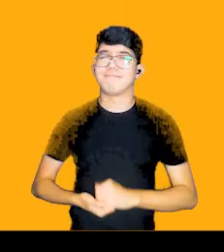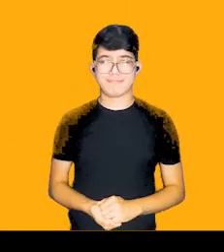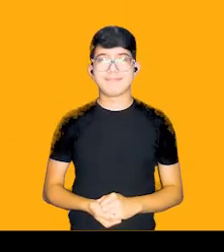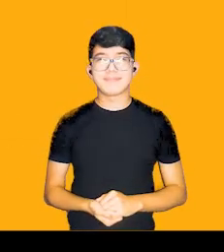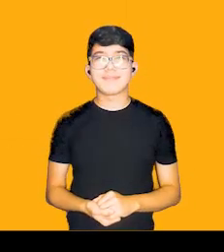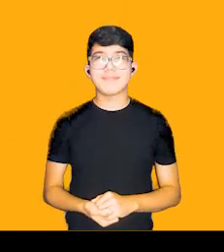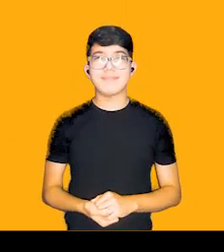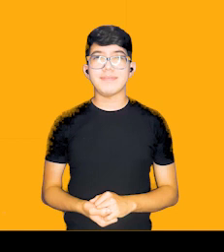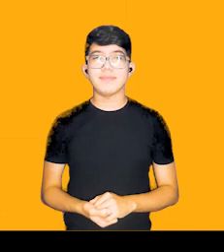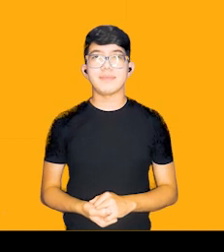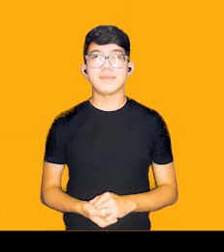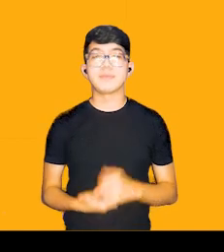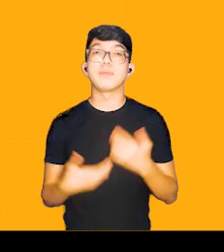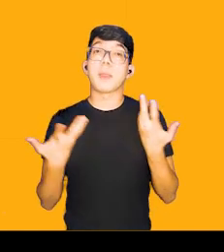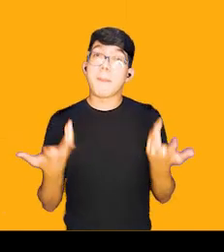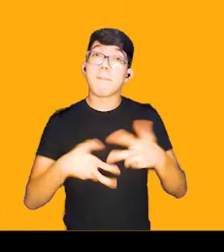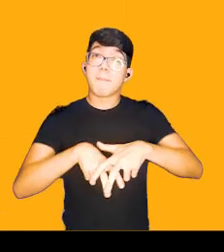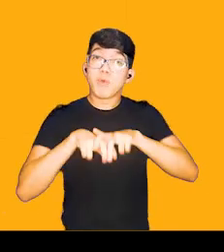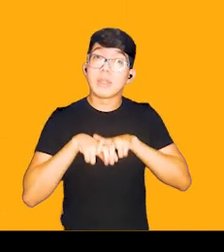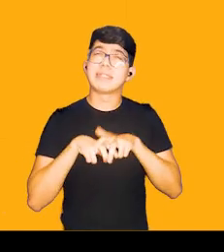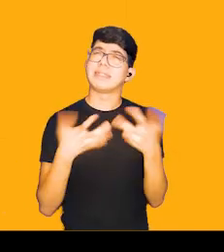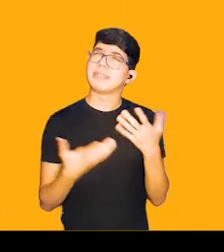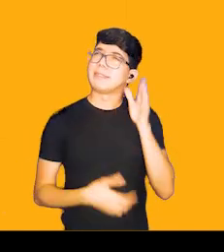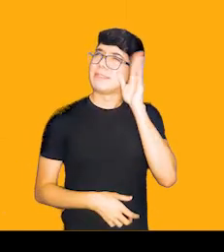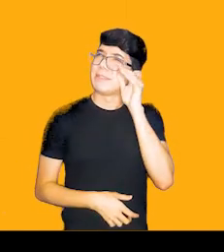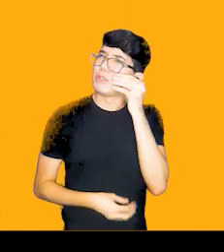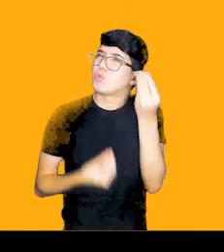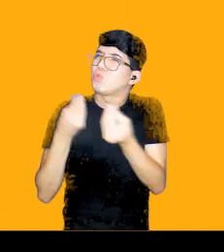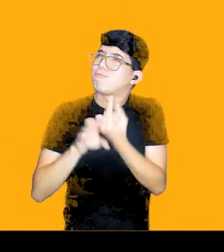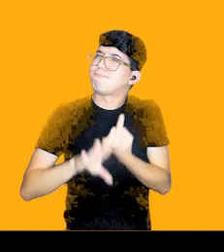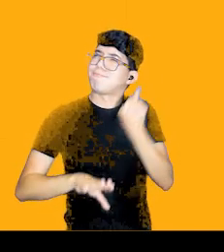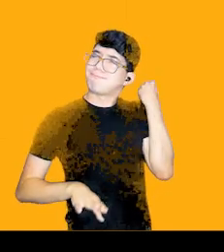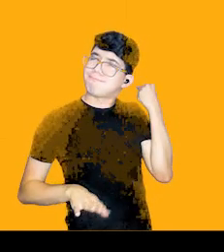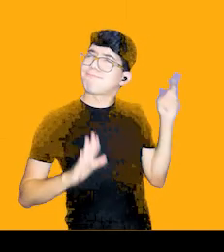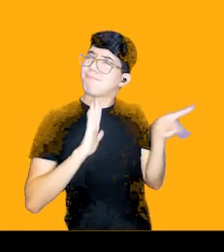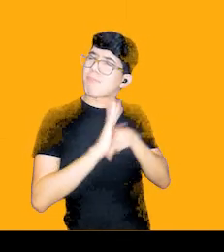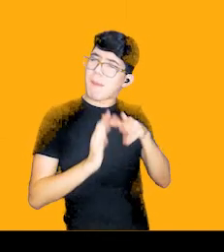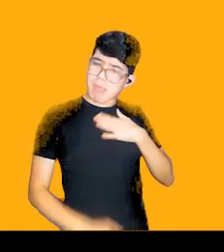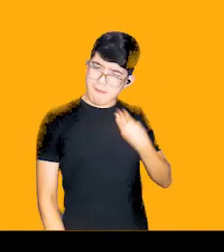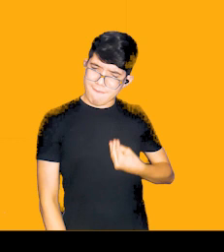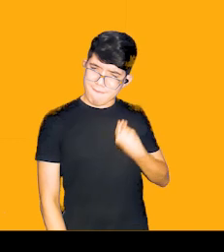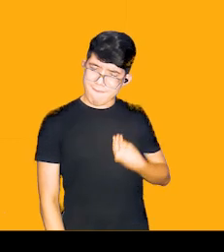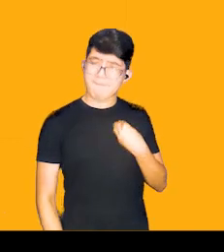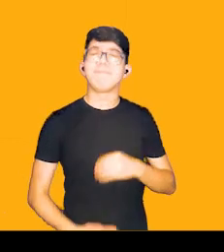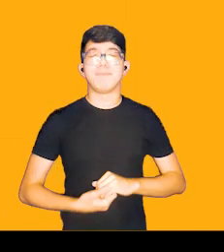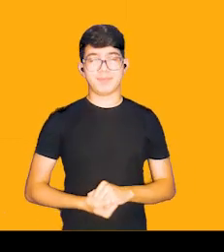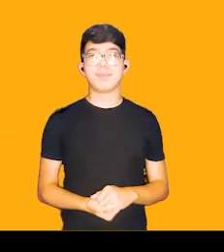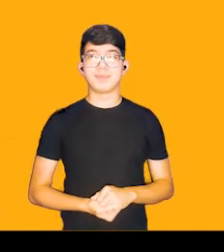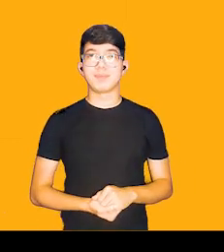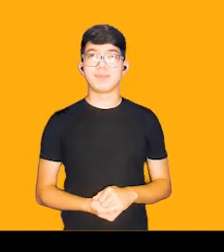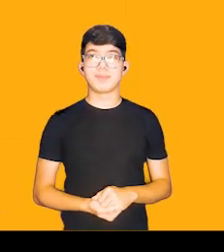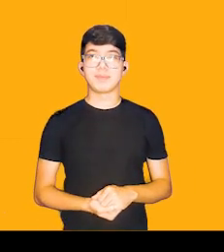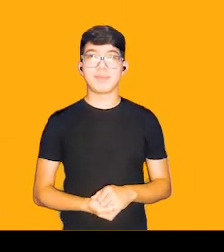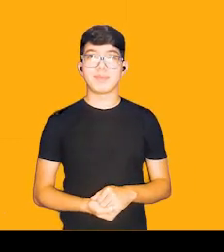pouco meu passado e tal. Eu tenho essa curiosidade. E é uma coisa permanente, né? Então, a